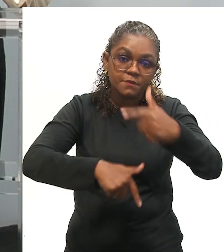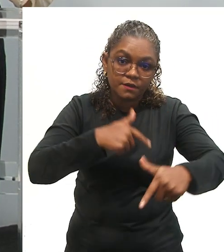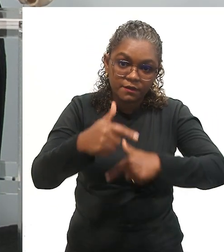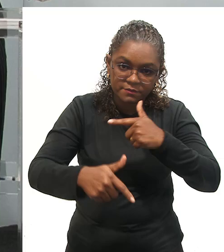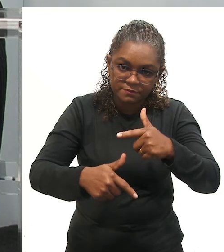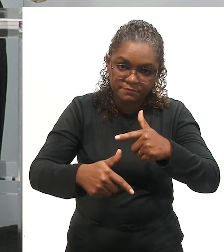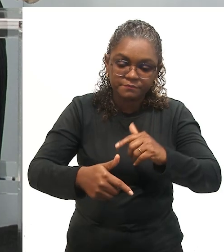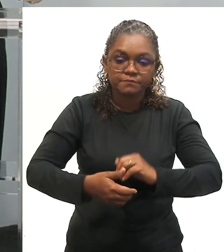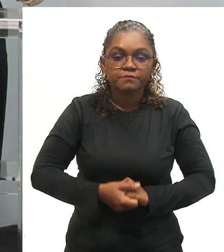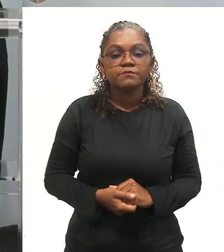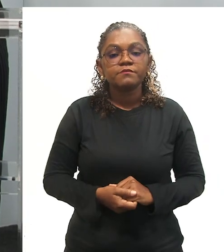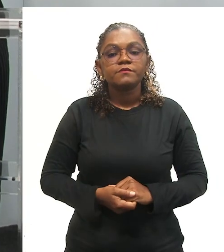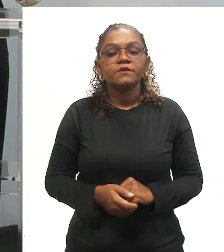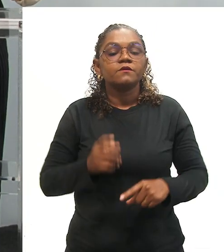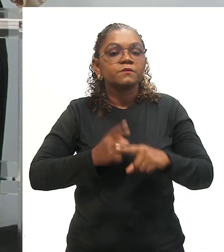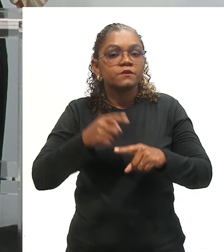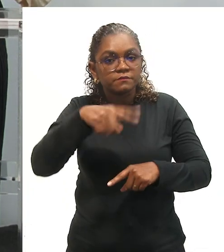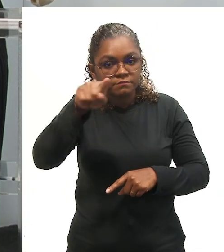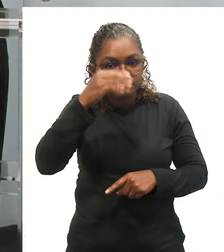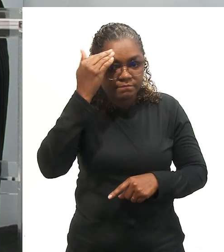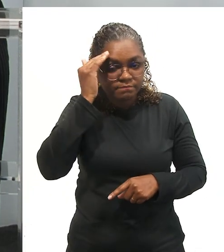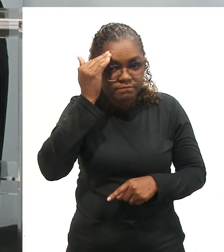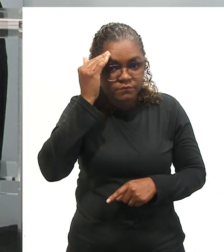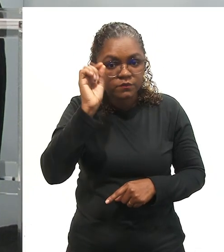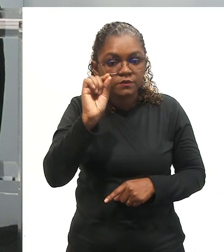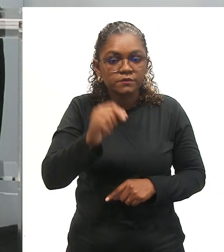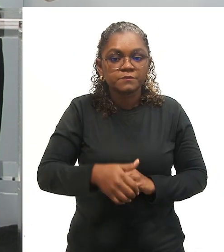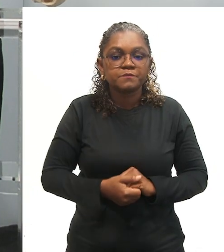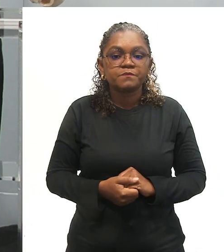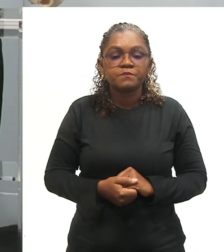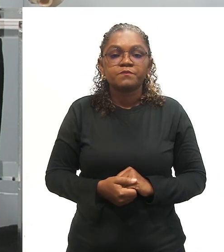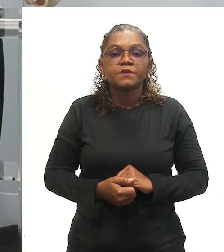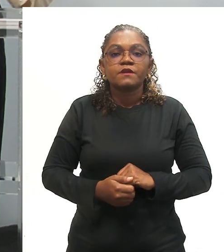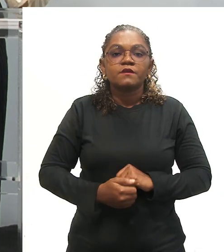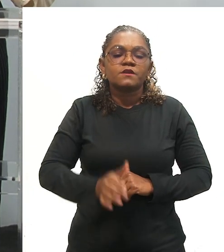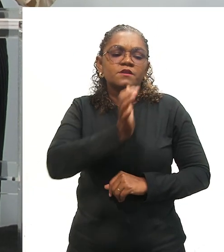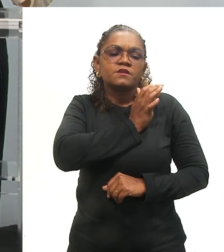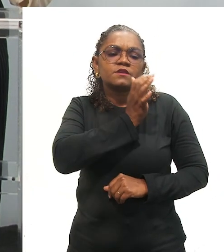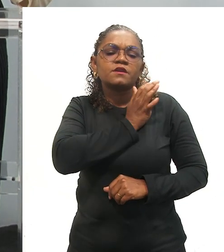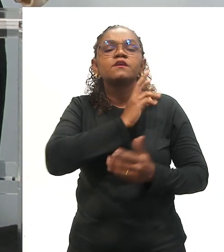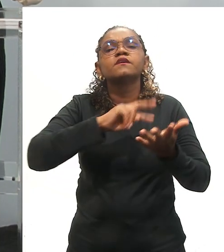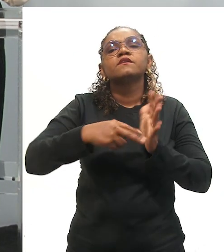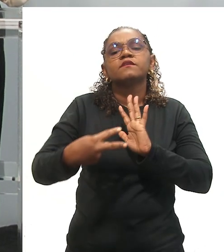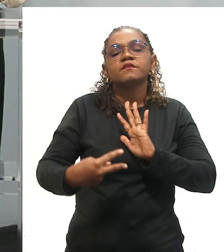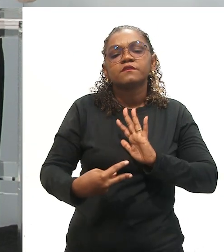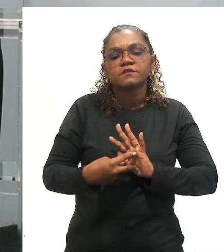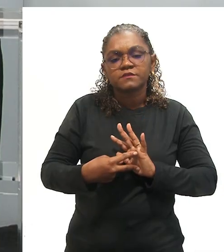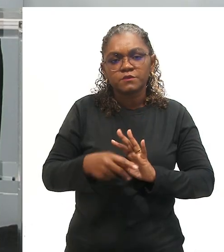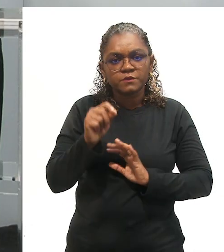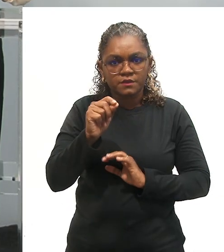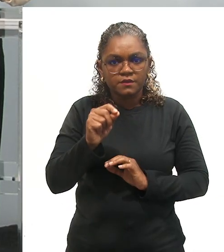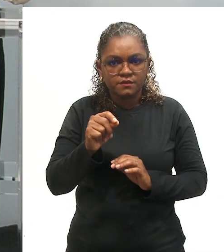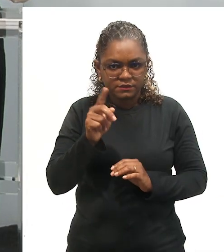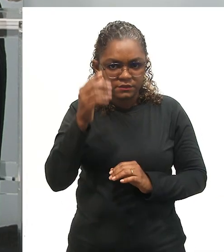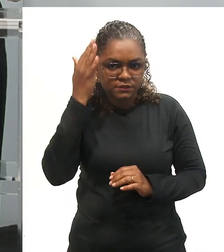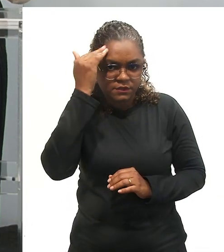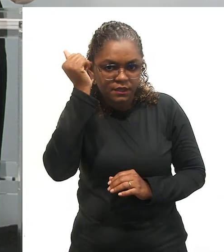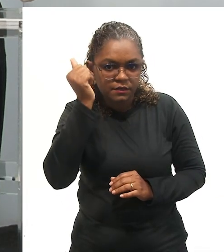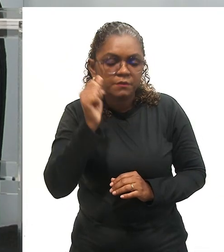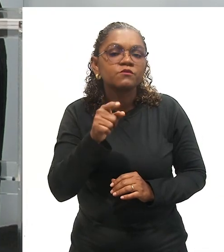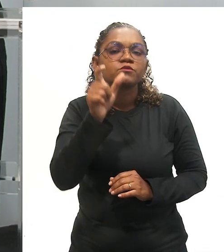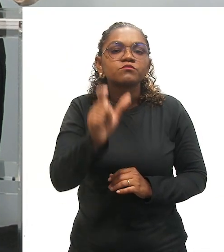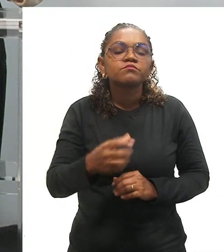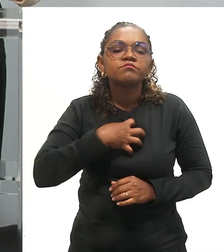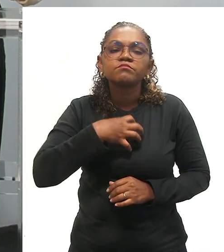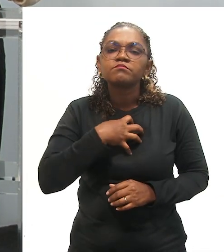bens e serviços, eu queria que você entendesse que para nós economistas, isso que é riqueza. Já pensou o que é riqueza para você? Às vezes o